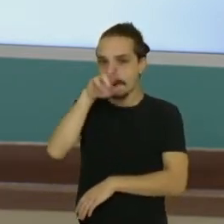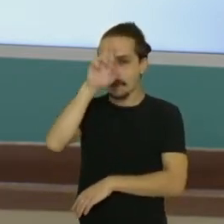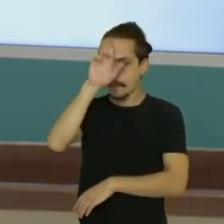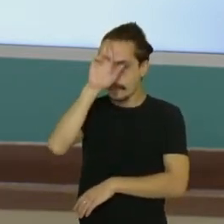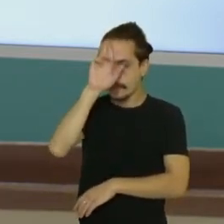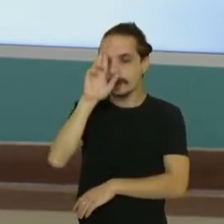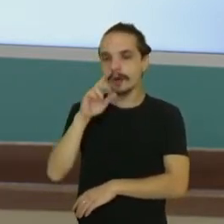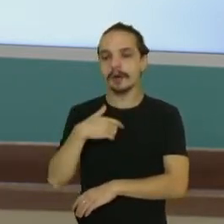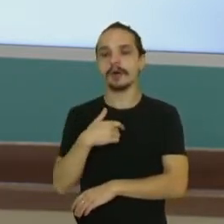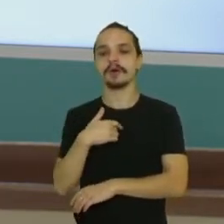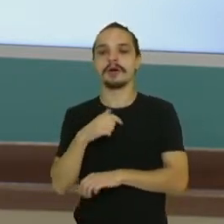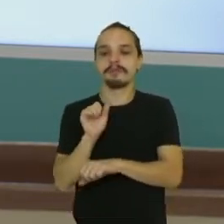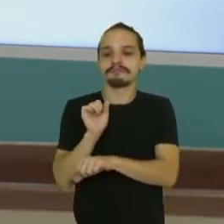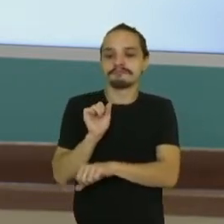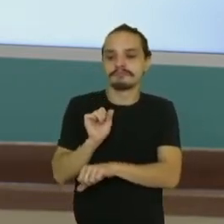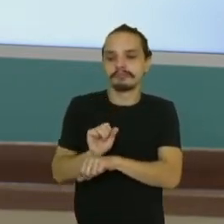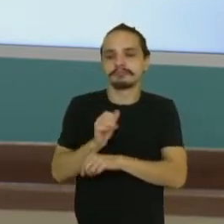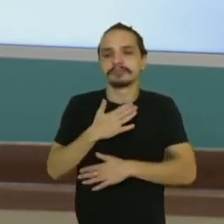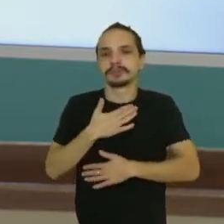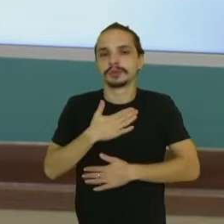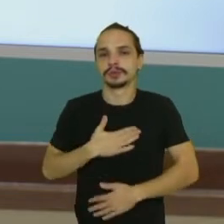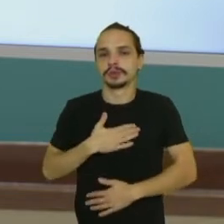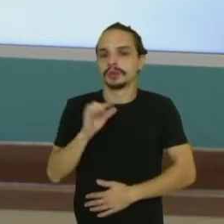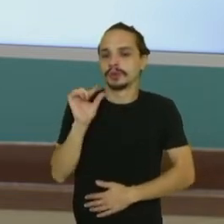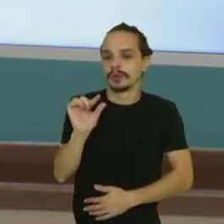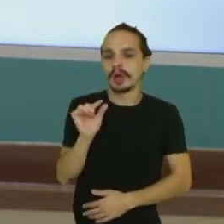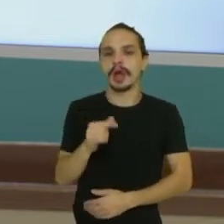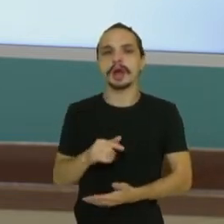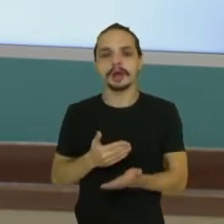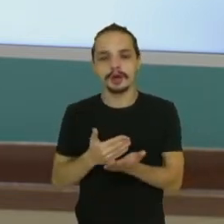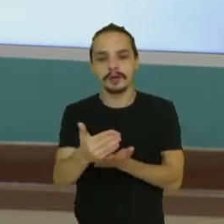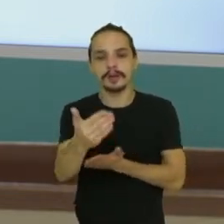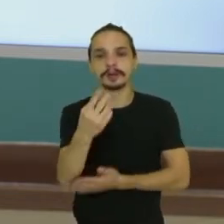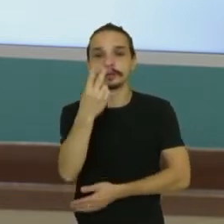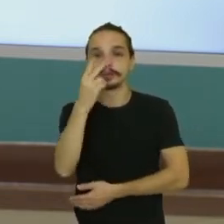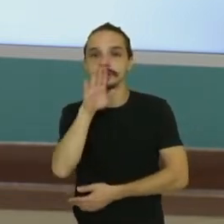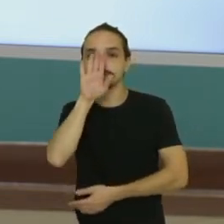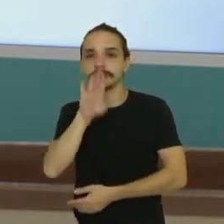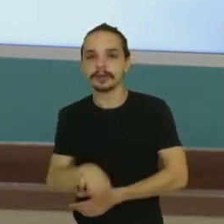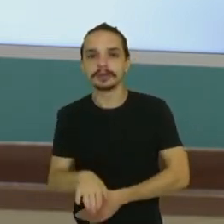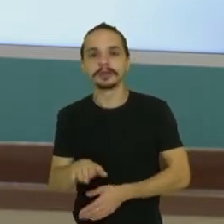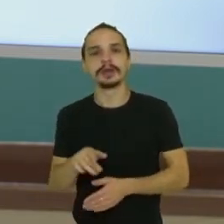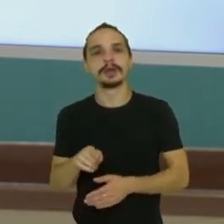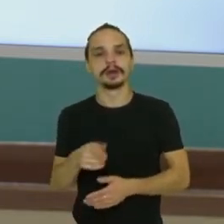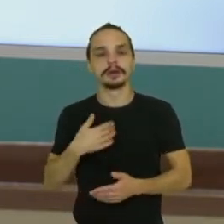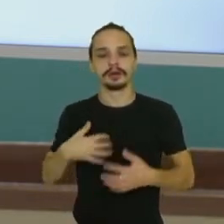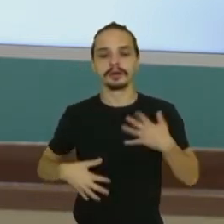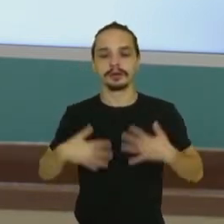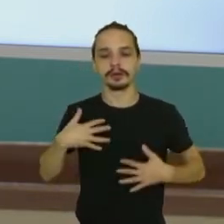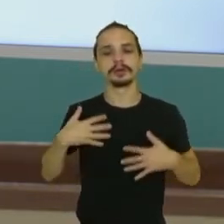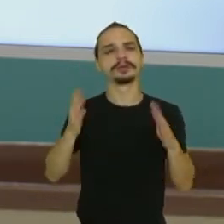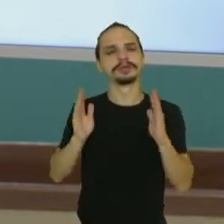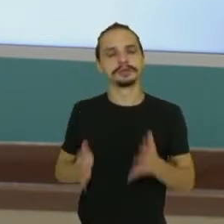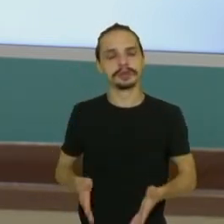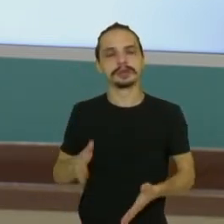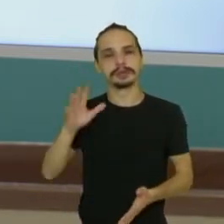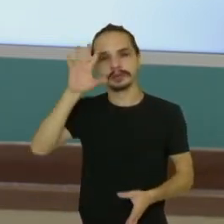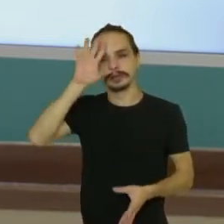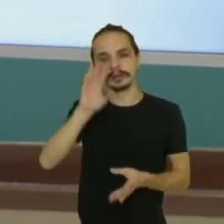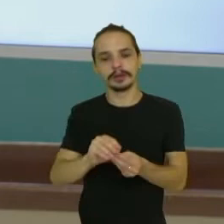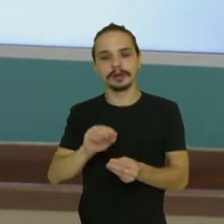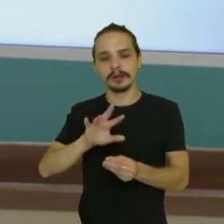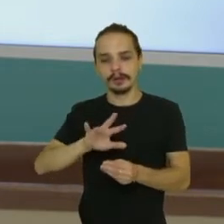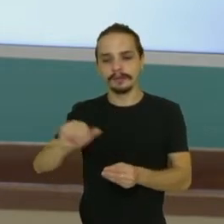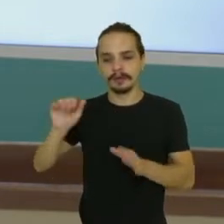você fez aí a causa para Descanso as duas horas da tarde do teu corpo já entendi que você vai se dedicar